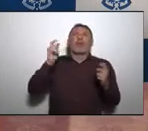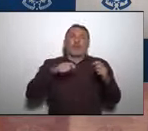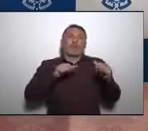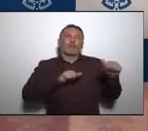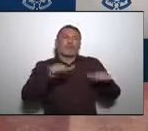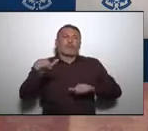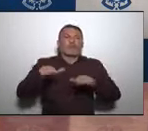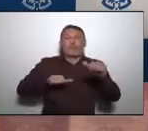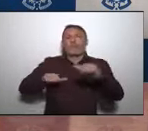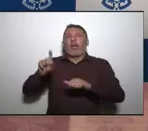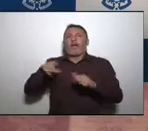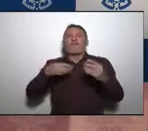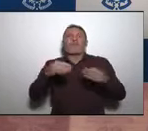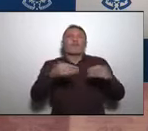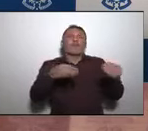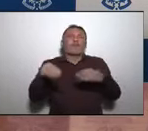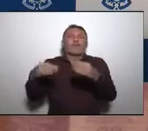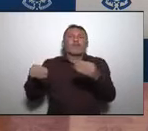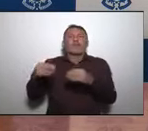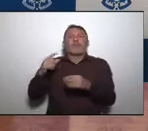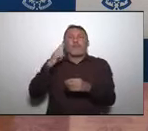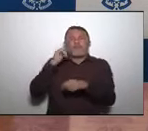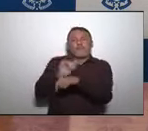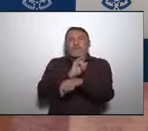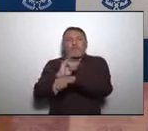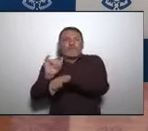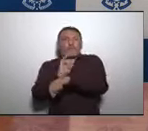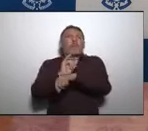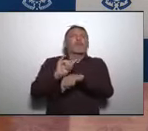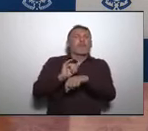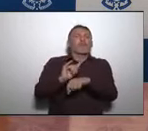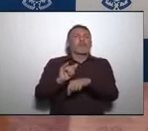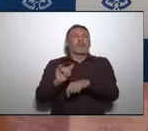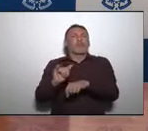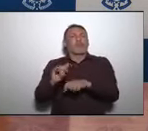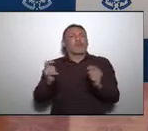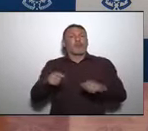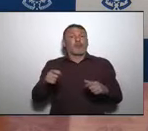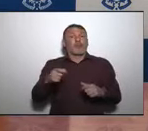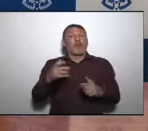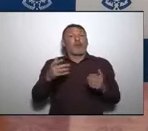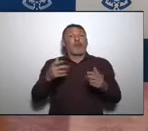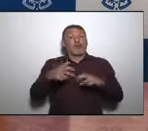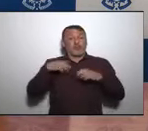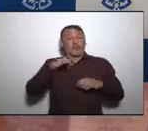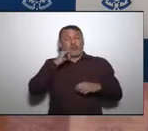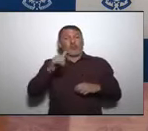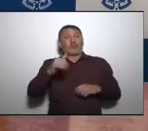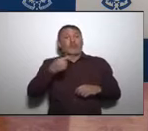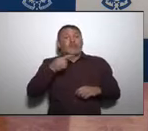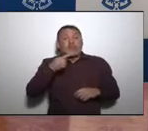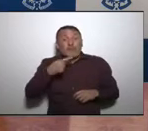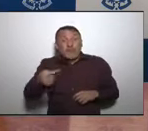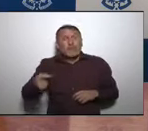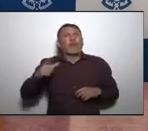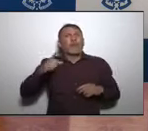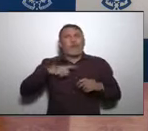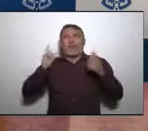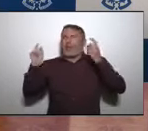vamos vendo, né, como a gente pode... Nós estamos com uma semana de debate com as entidades empresariais, especialmente com o